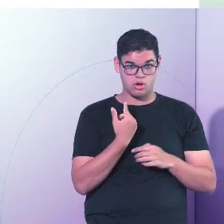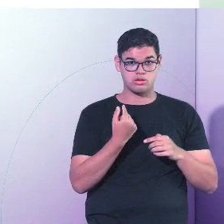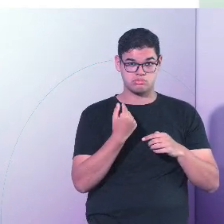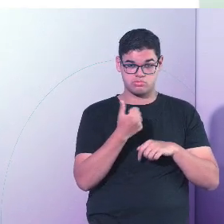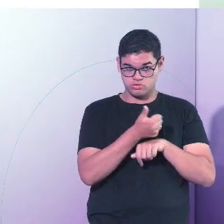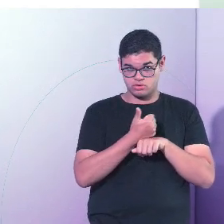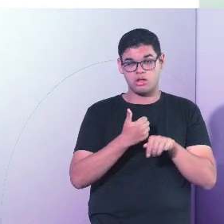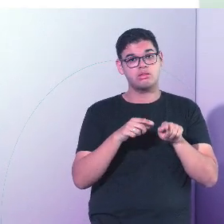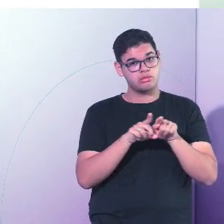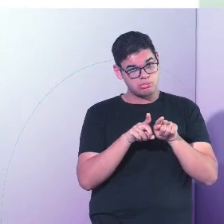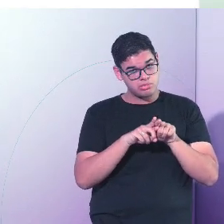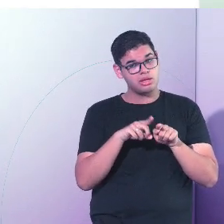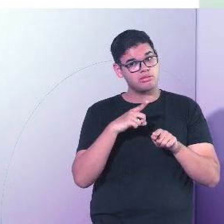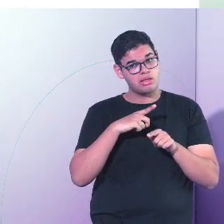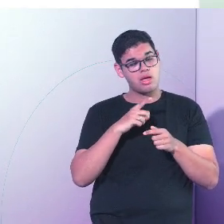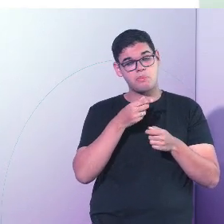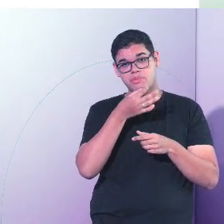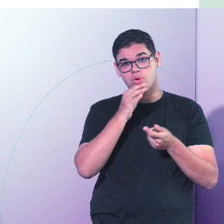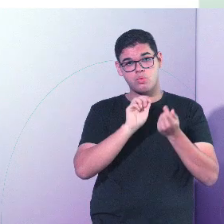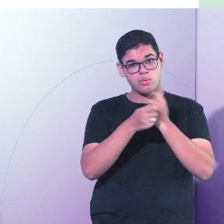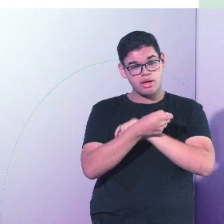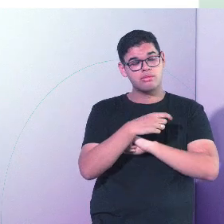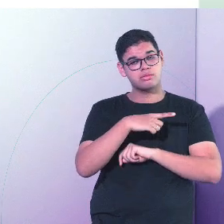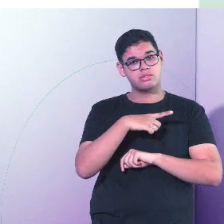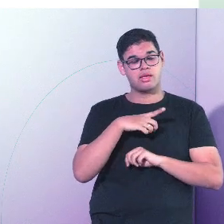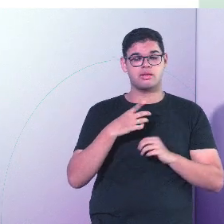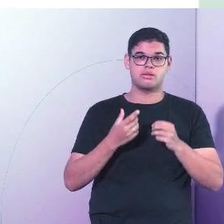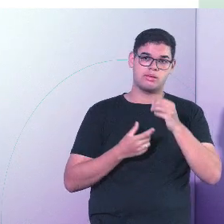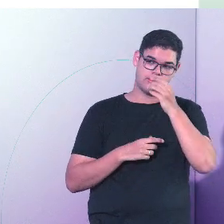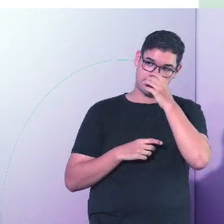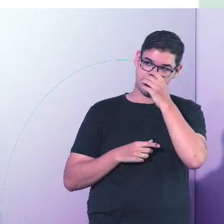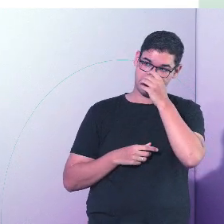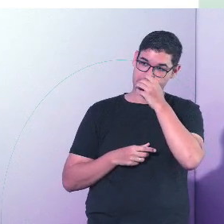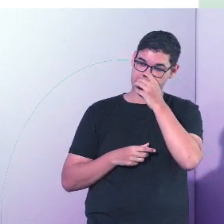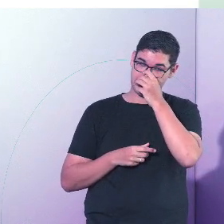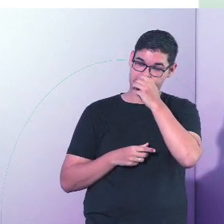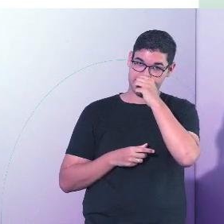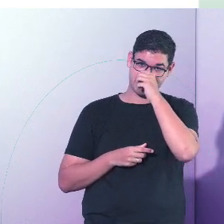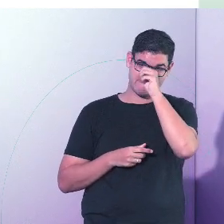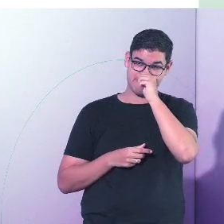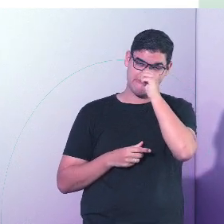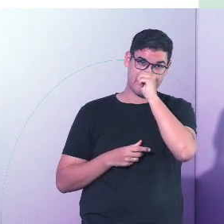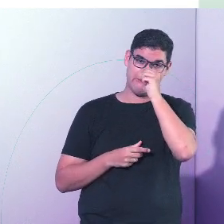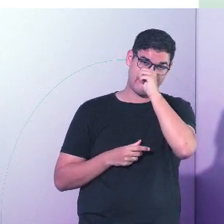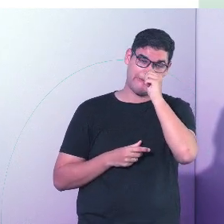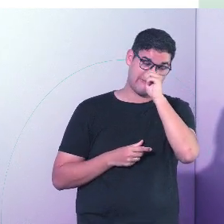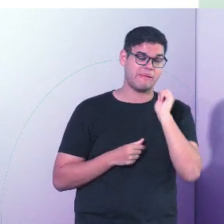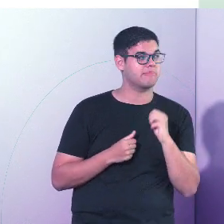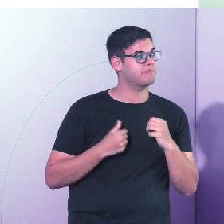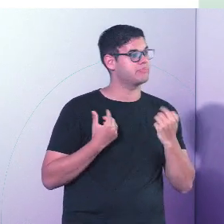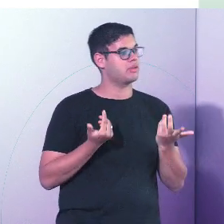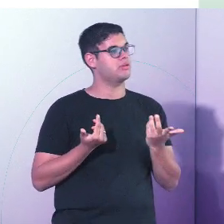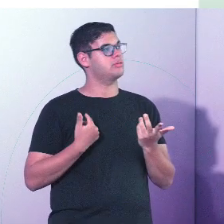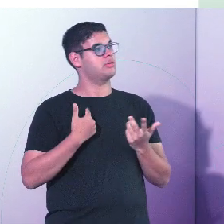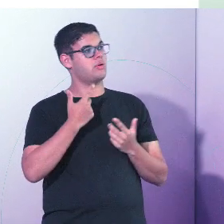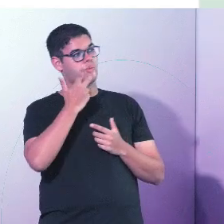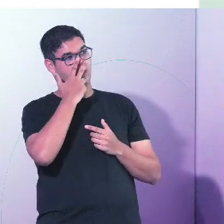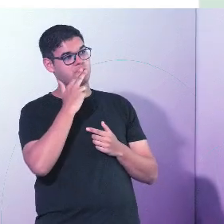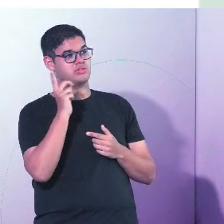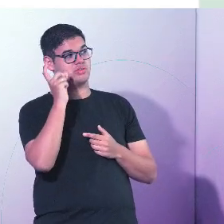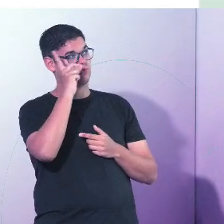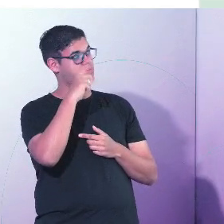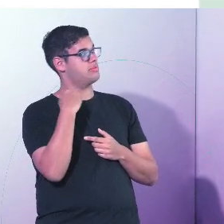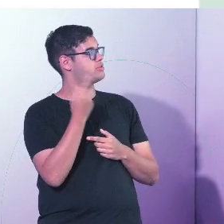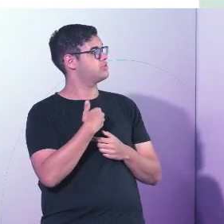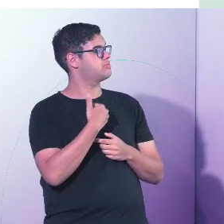nossas subjetividades. Então, eu faço esse chamado porque eu acho difícil pedir para que as pessoas